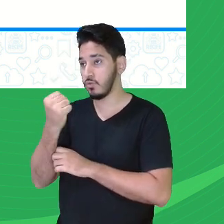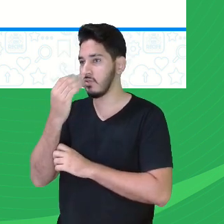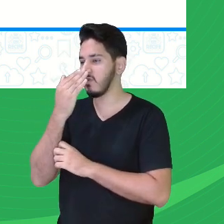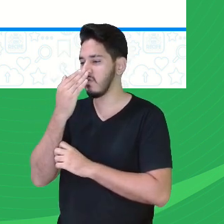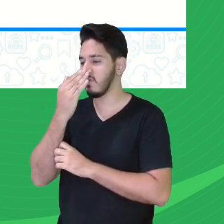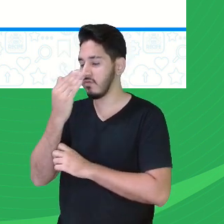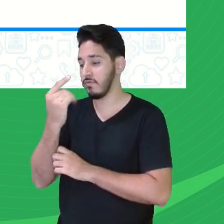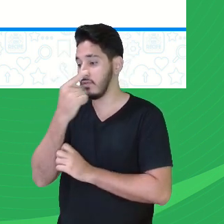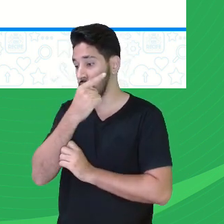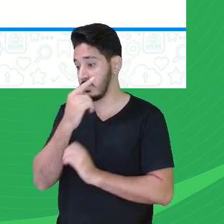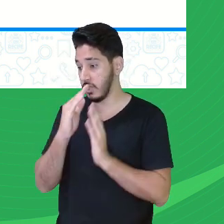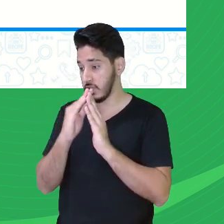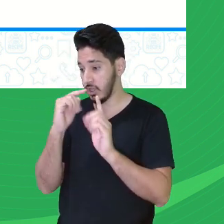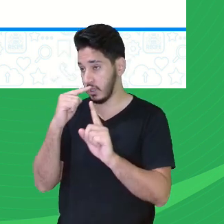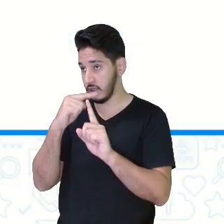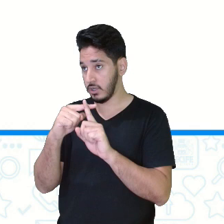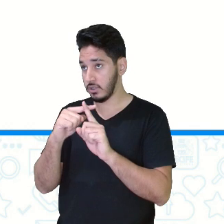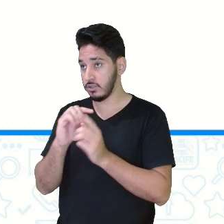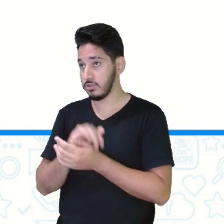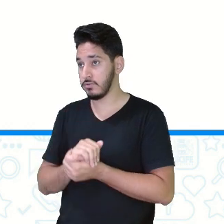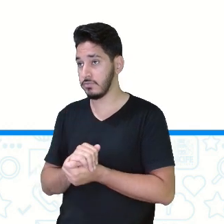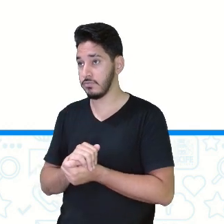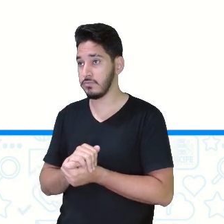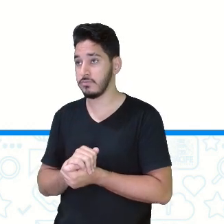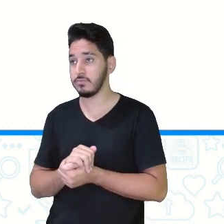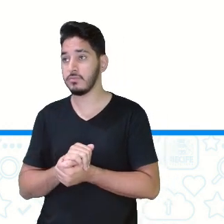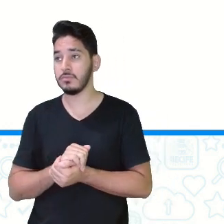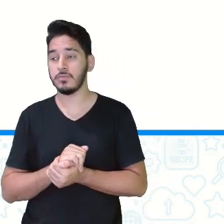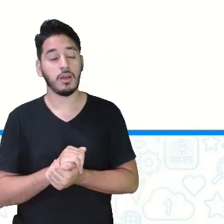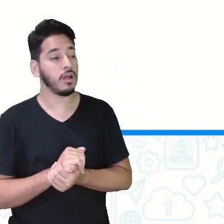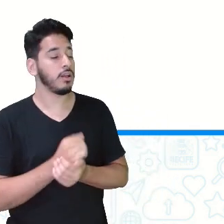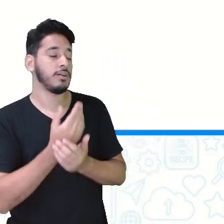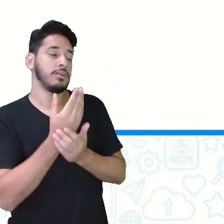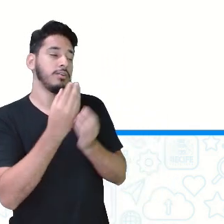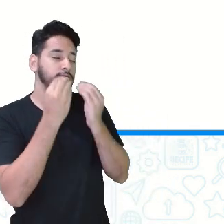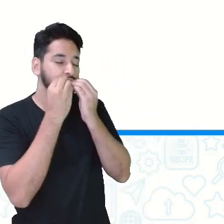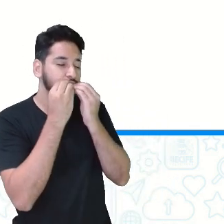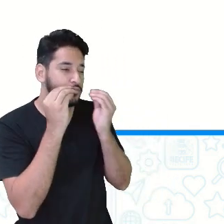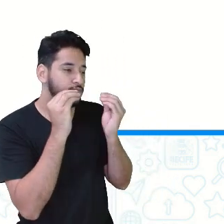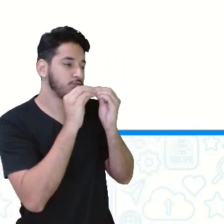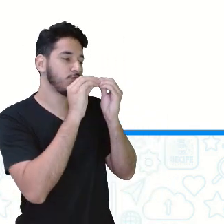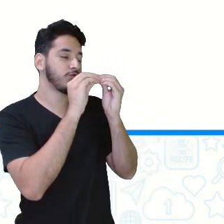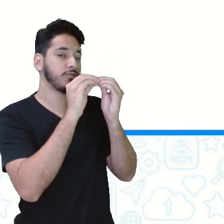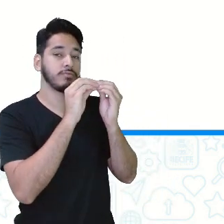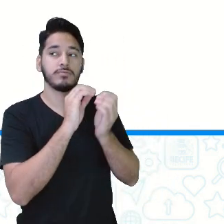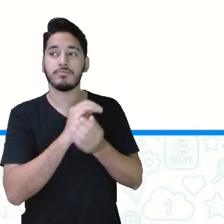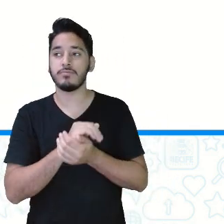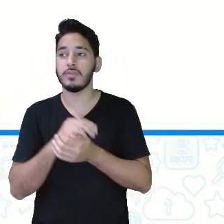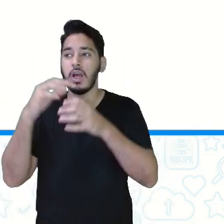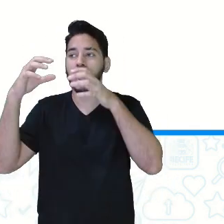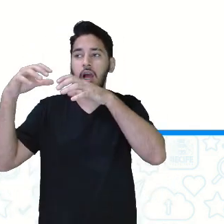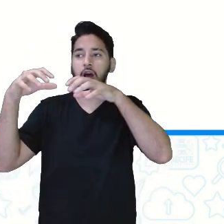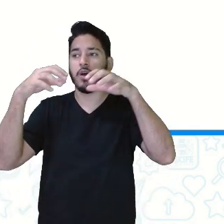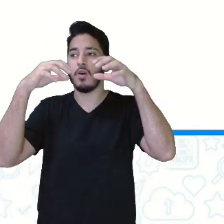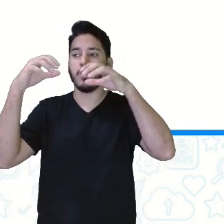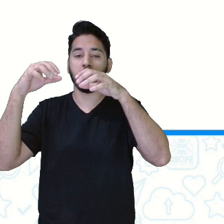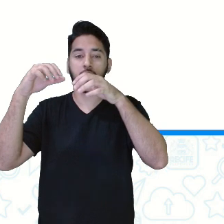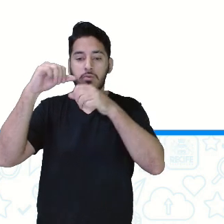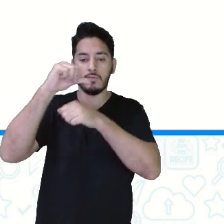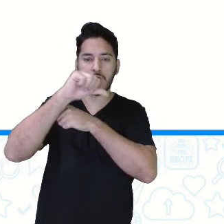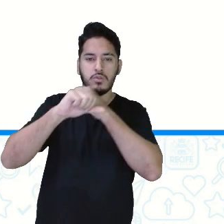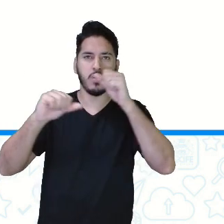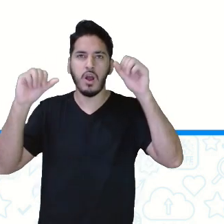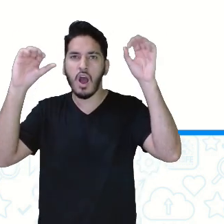da matriz, ela assentiu e o beijou. A garoa fria tinha se transformado em